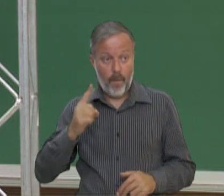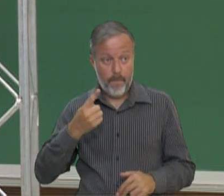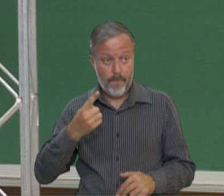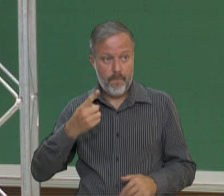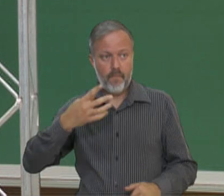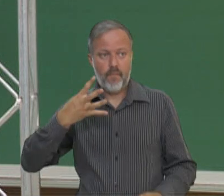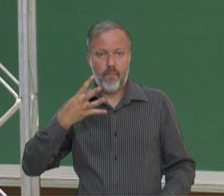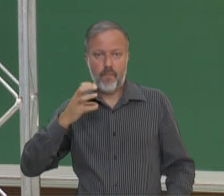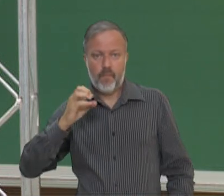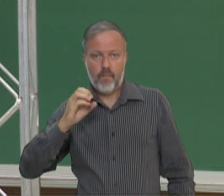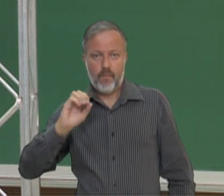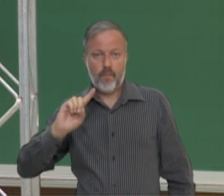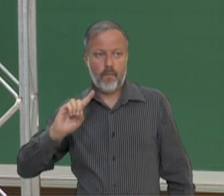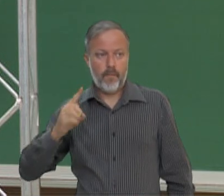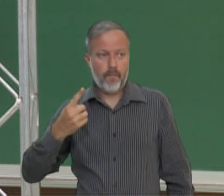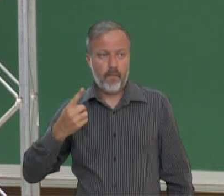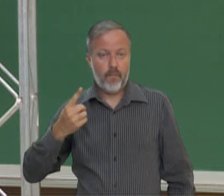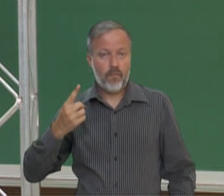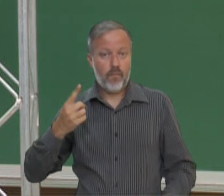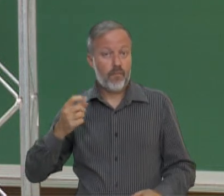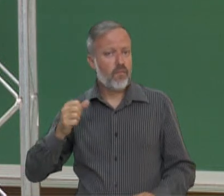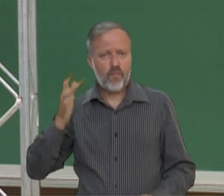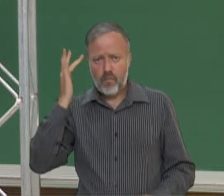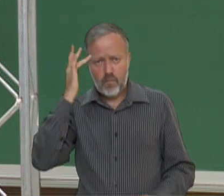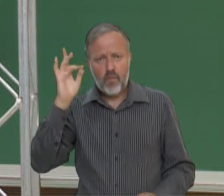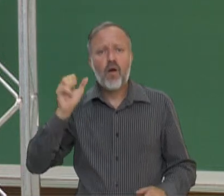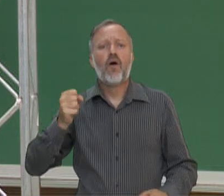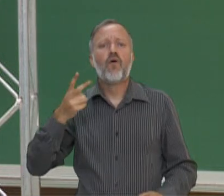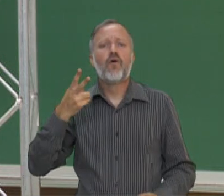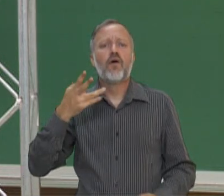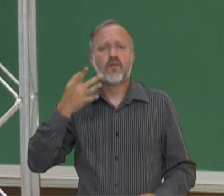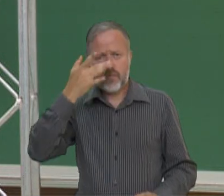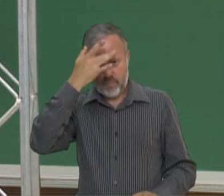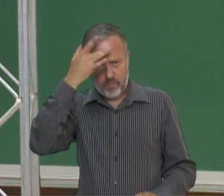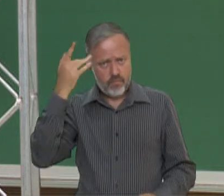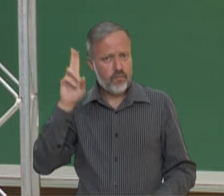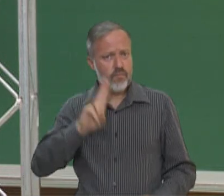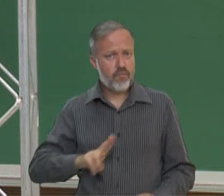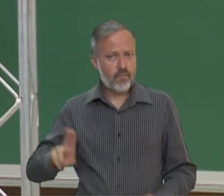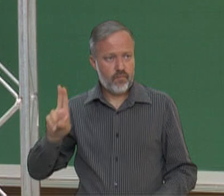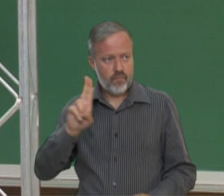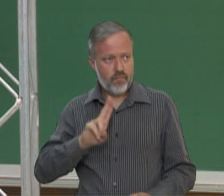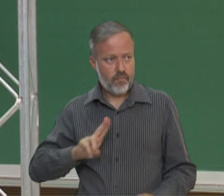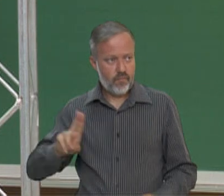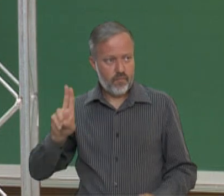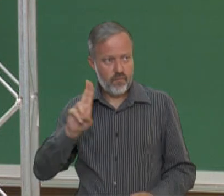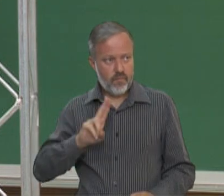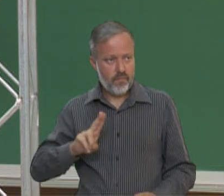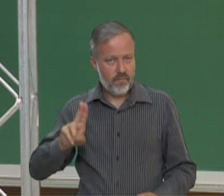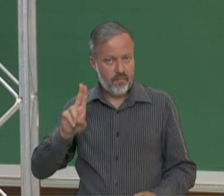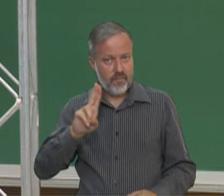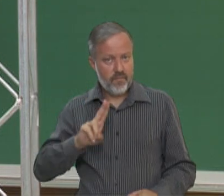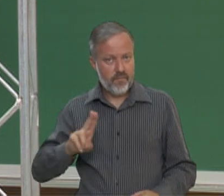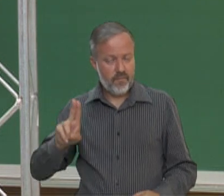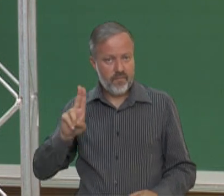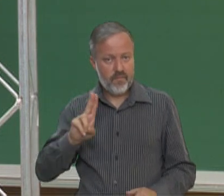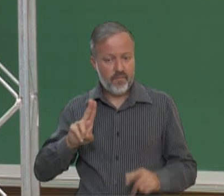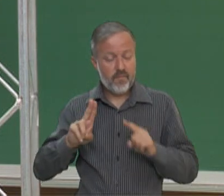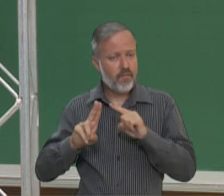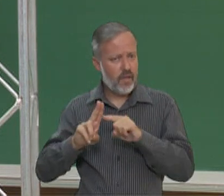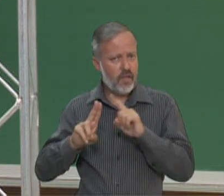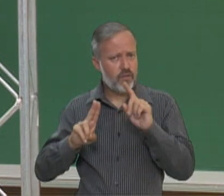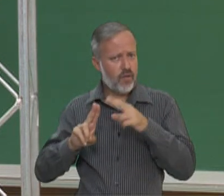fala que não tem uma cifra de quantas pessoas, não se sabem quantas pessoas exatamente usaram, era um lote de 350.000 ou